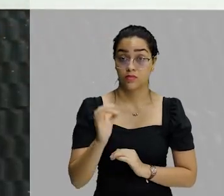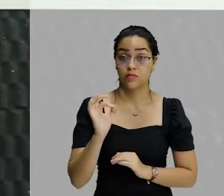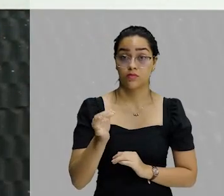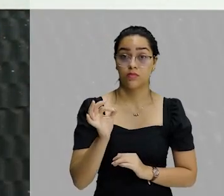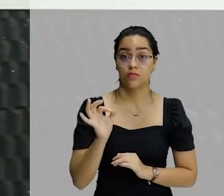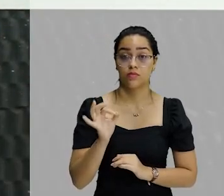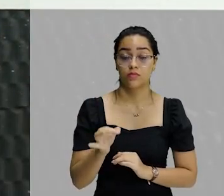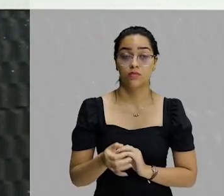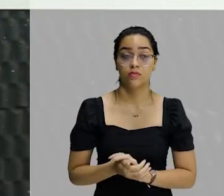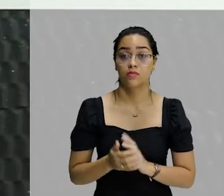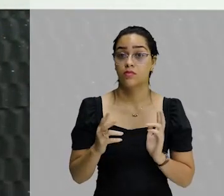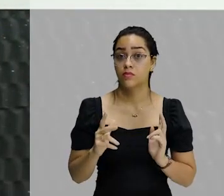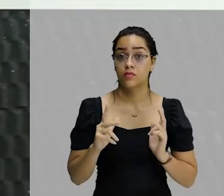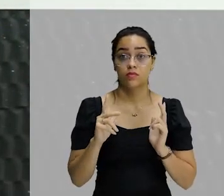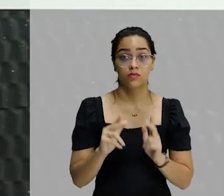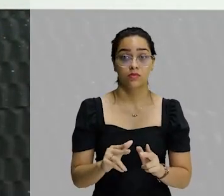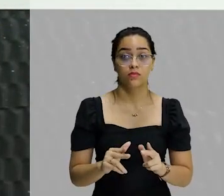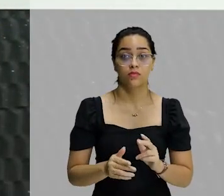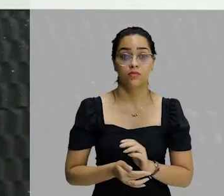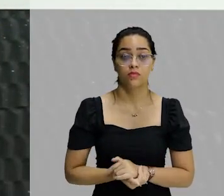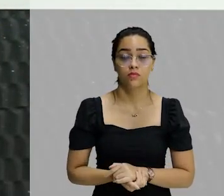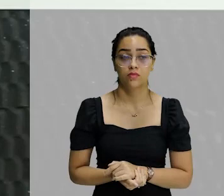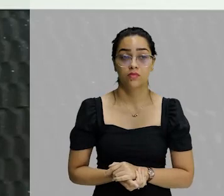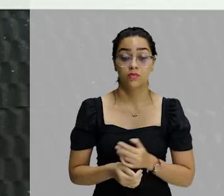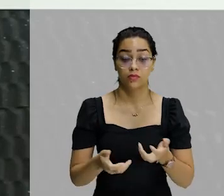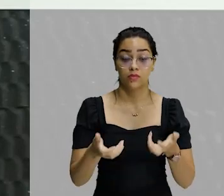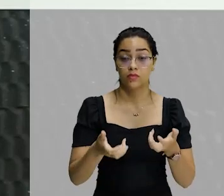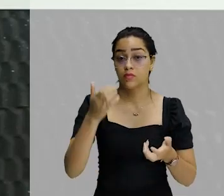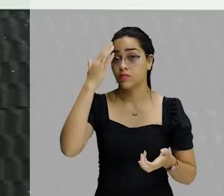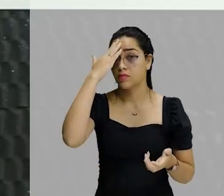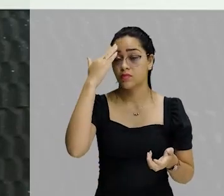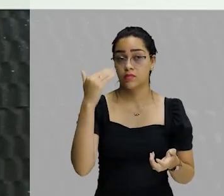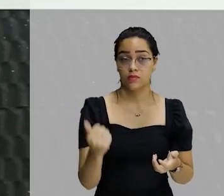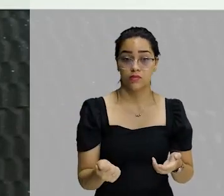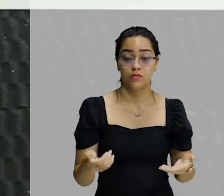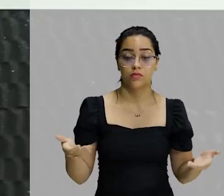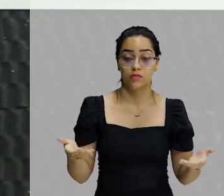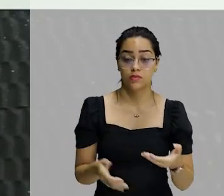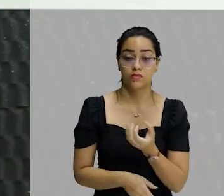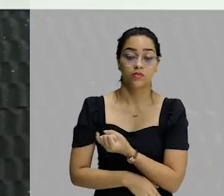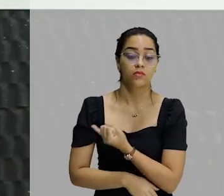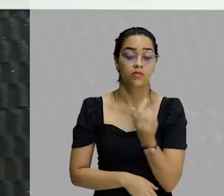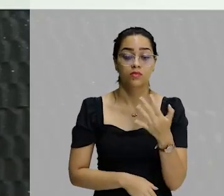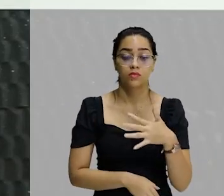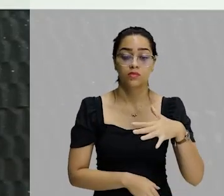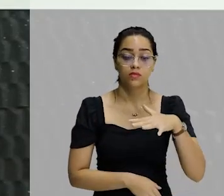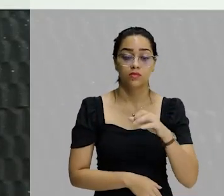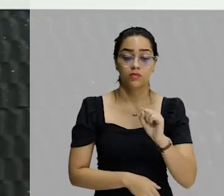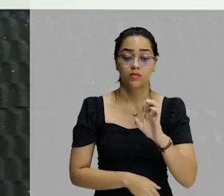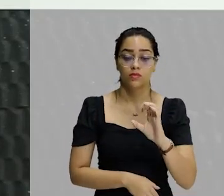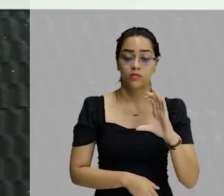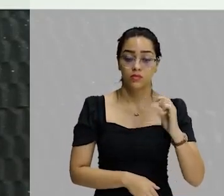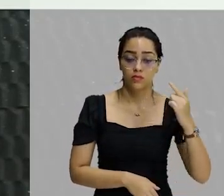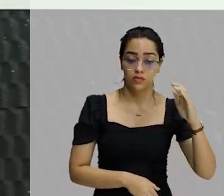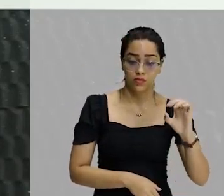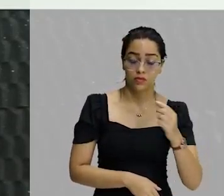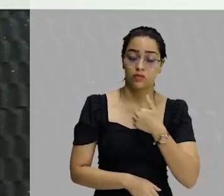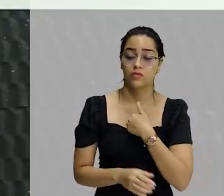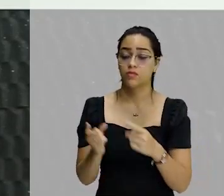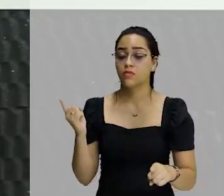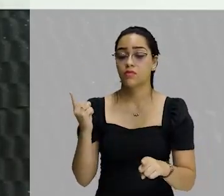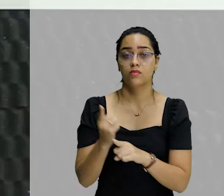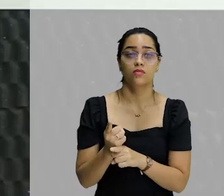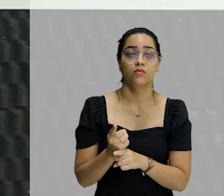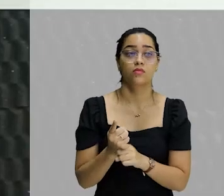Certo? Então, a mesma historinha. E aí ele quer saber aí quanto é a área da seção. Para eu descobrir a área dessa